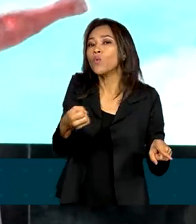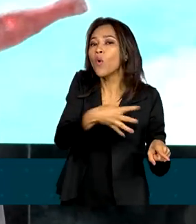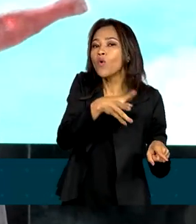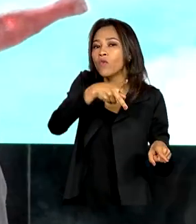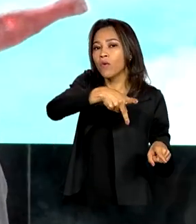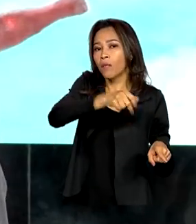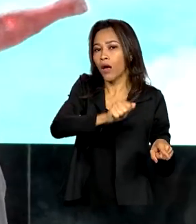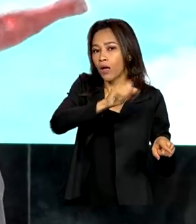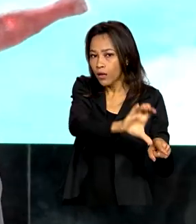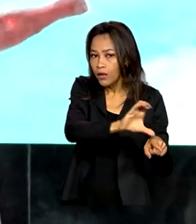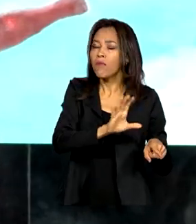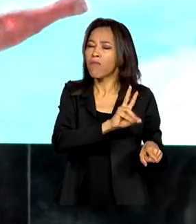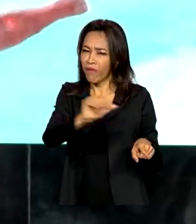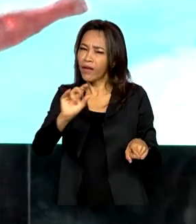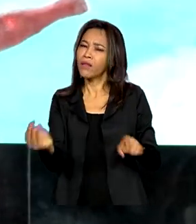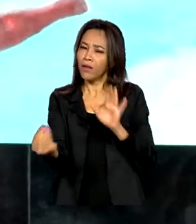a definição do novo nome.